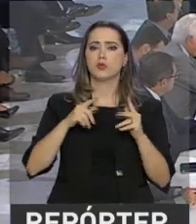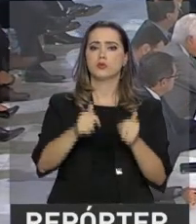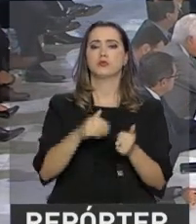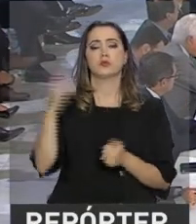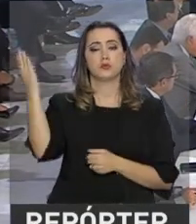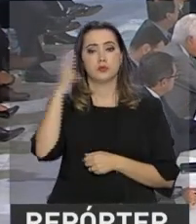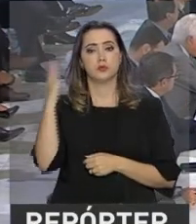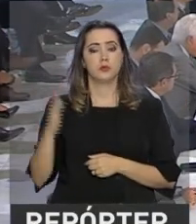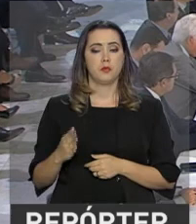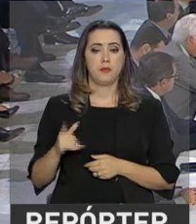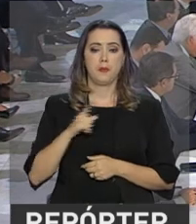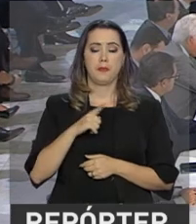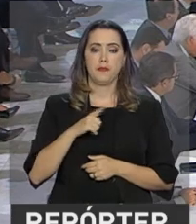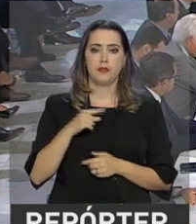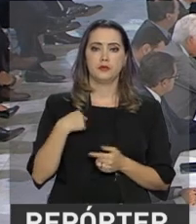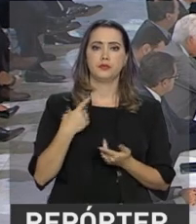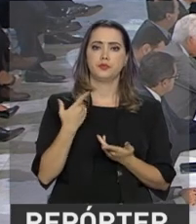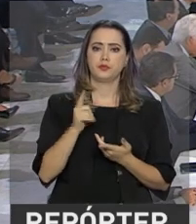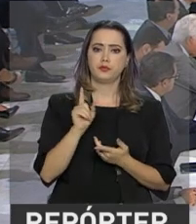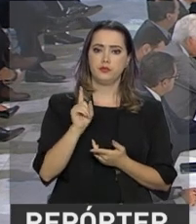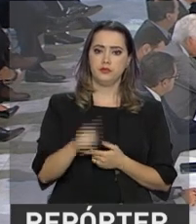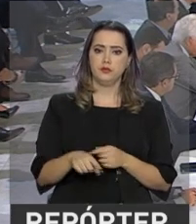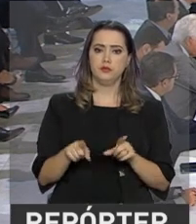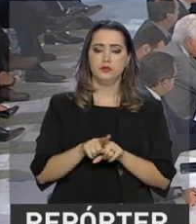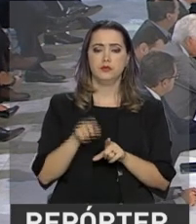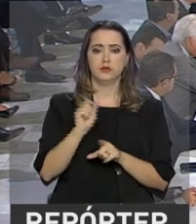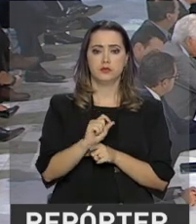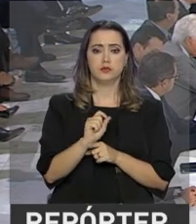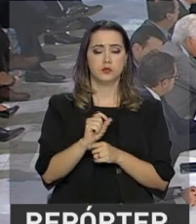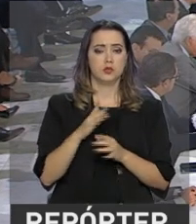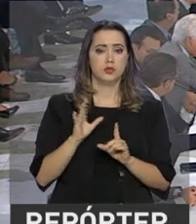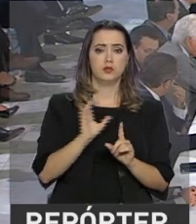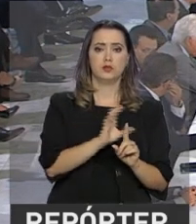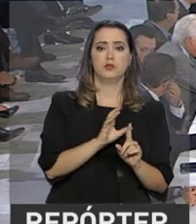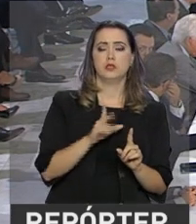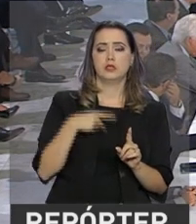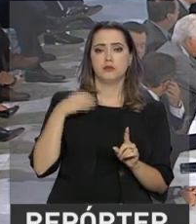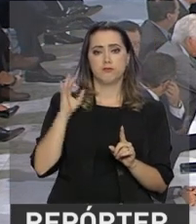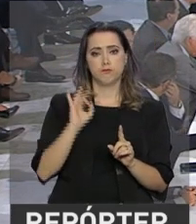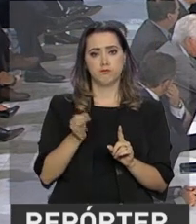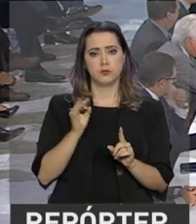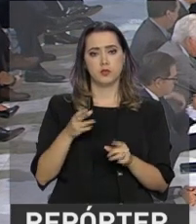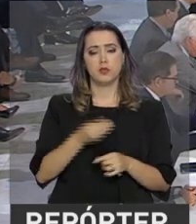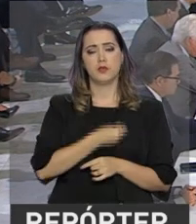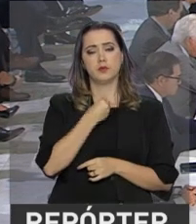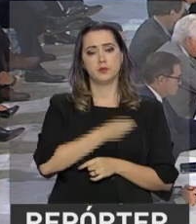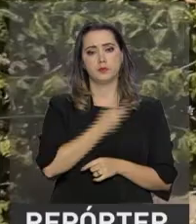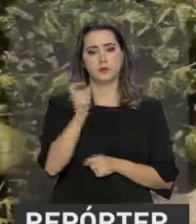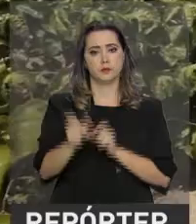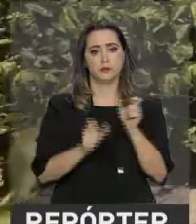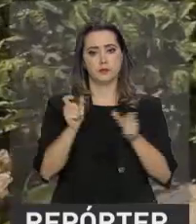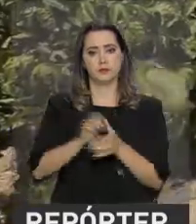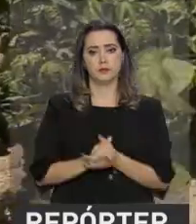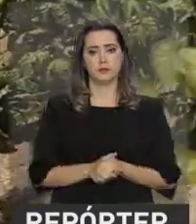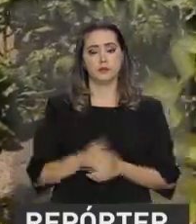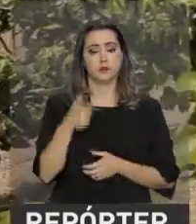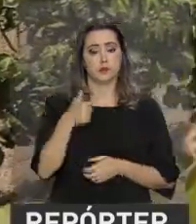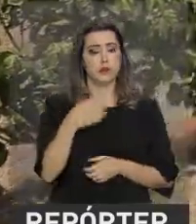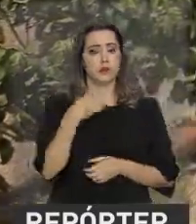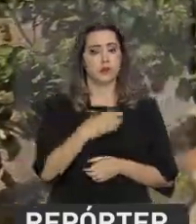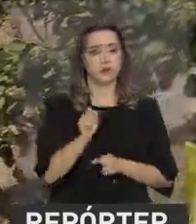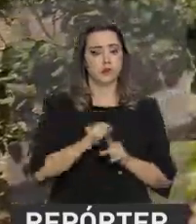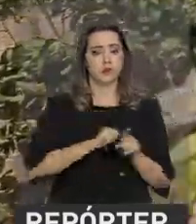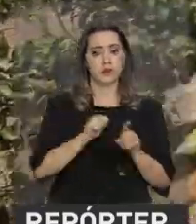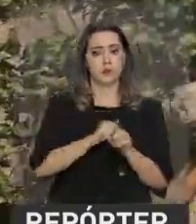nacional e terão naturalmente impacto direto na vida das pessoas em 24 meses